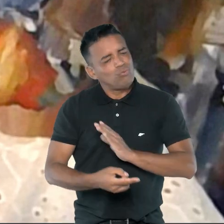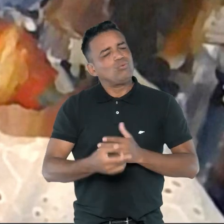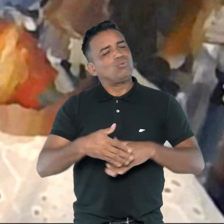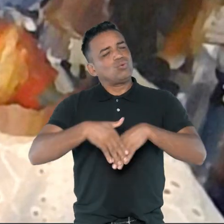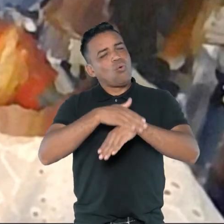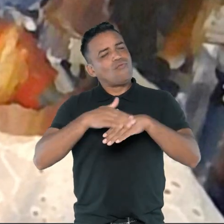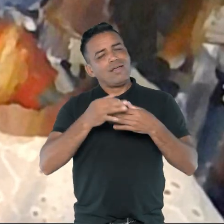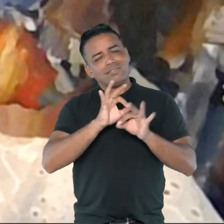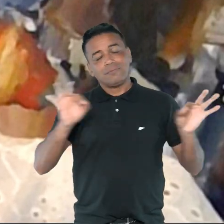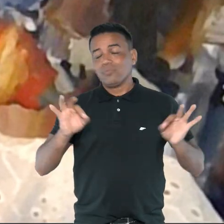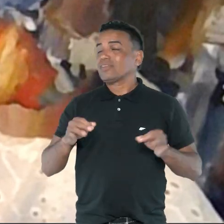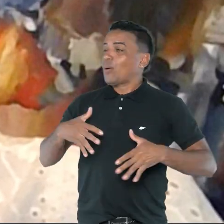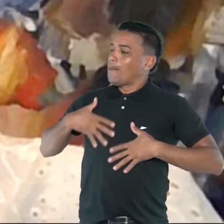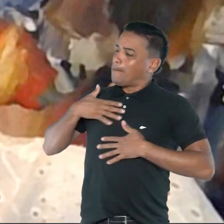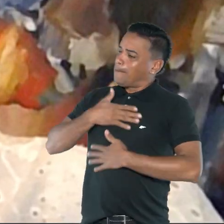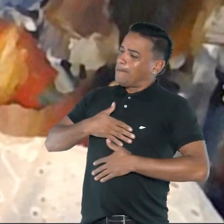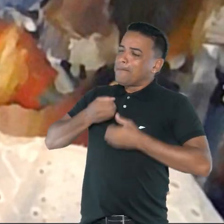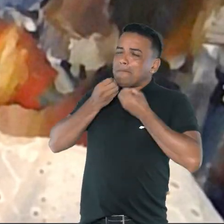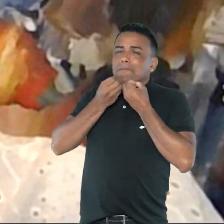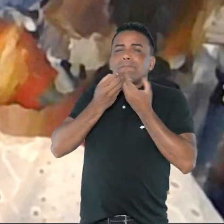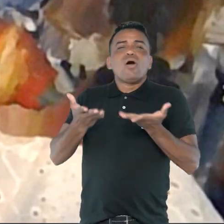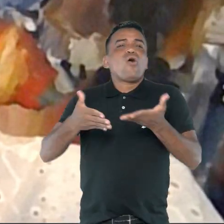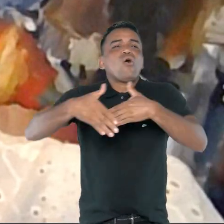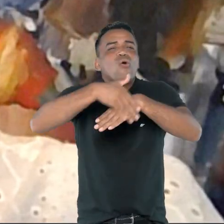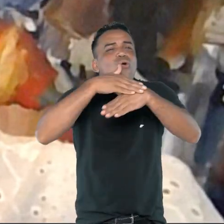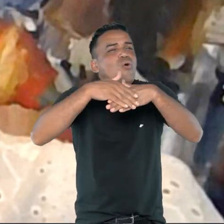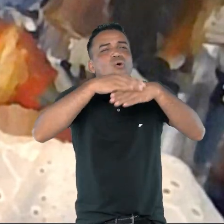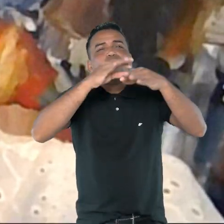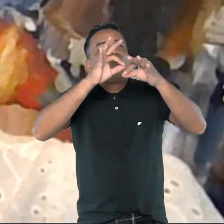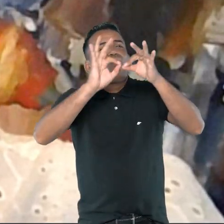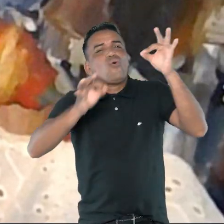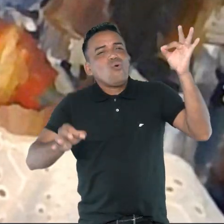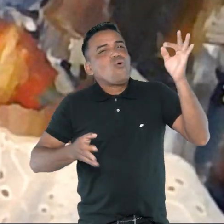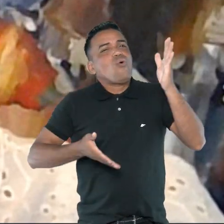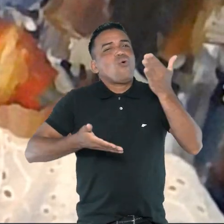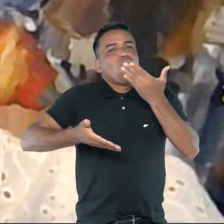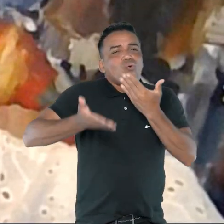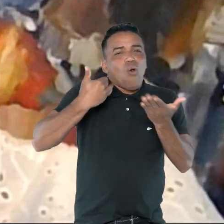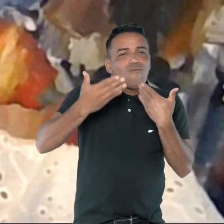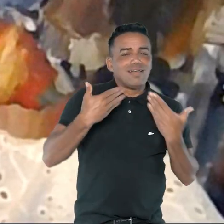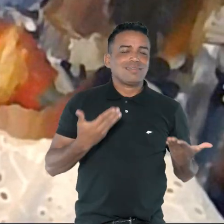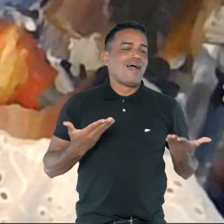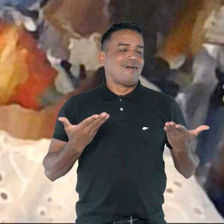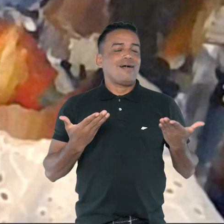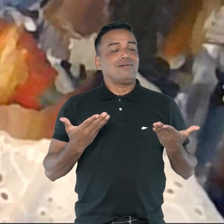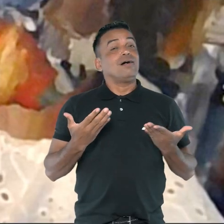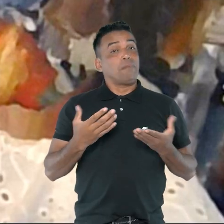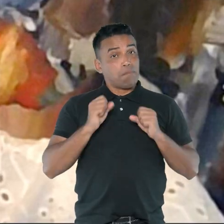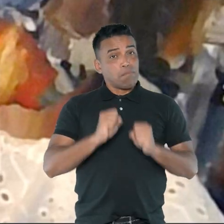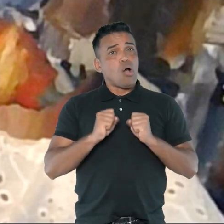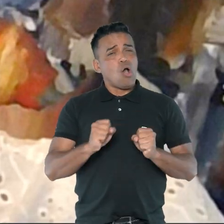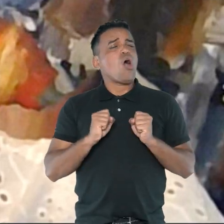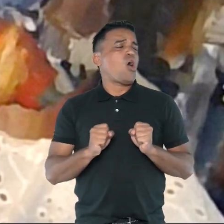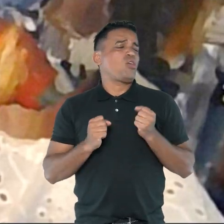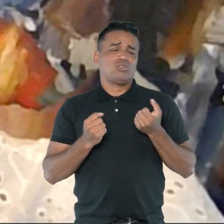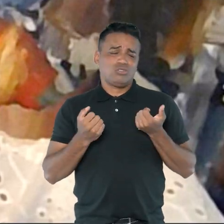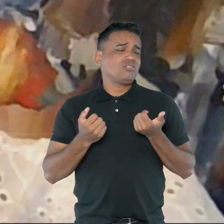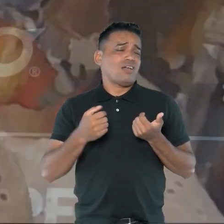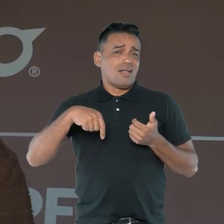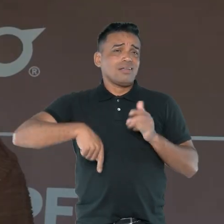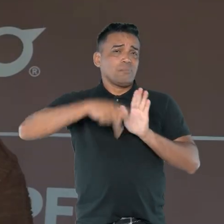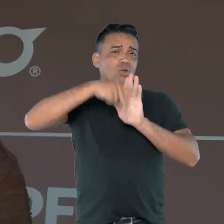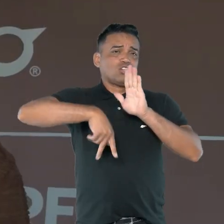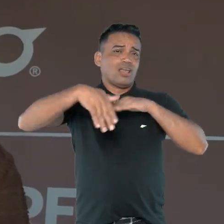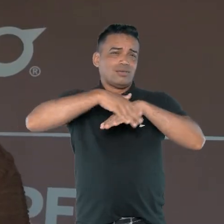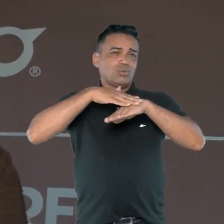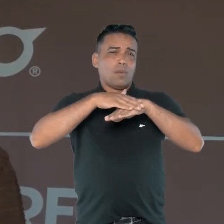também, muitíssimo mesmo, pela Débora, conversa. foi um prazer enorme conversar com você. É, Me coloco aqui